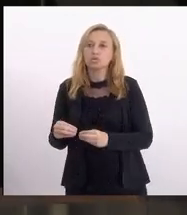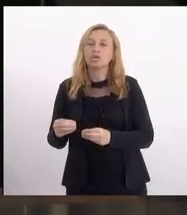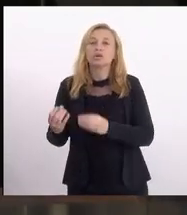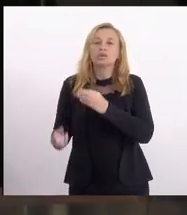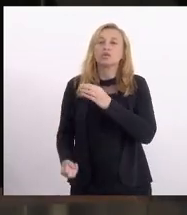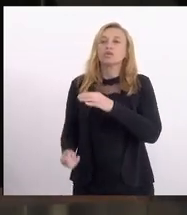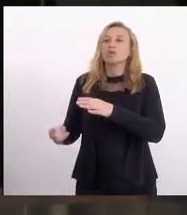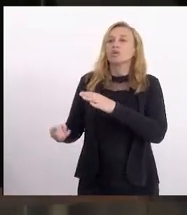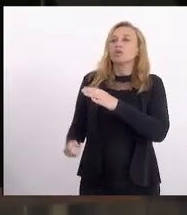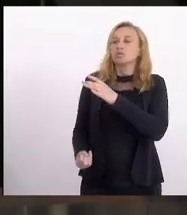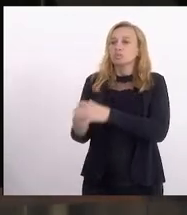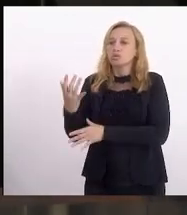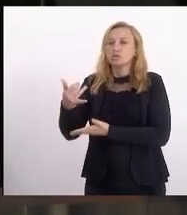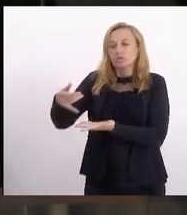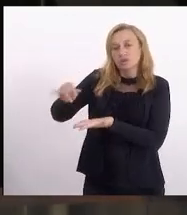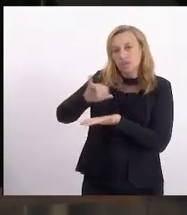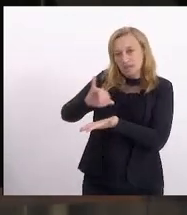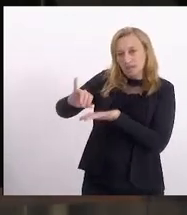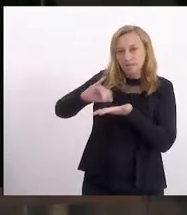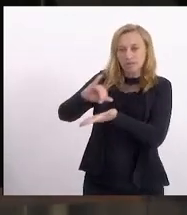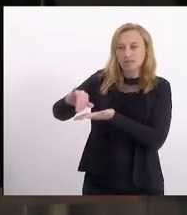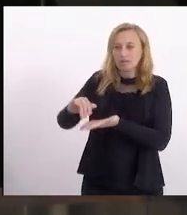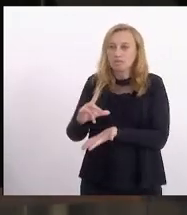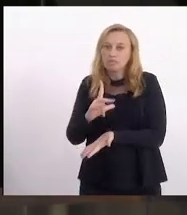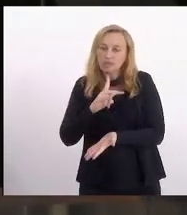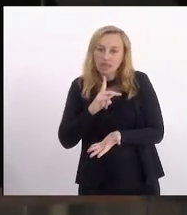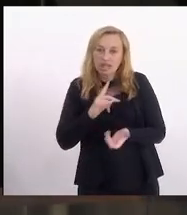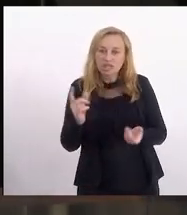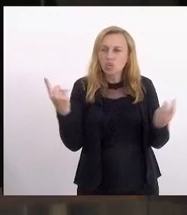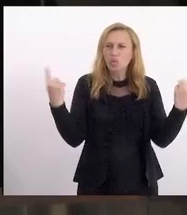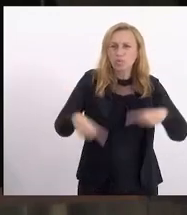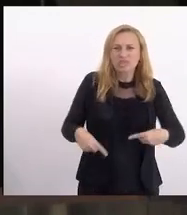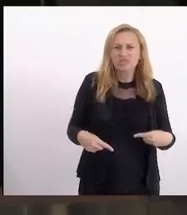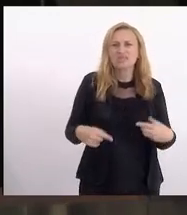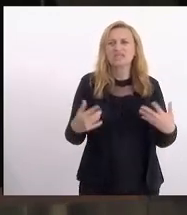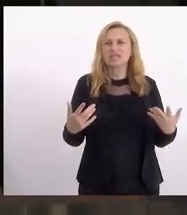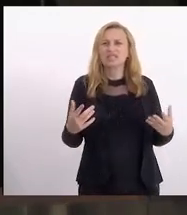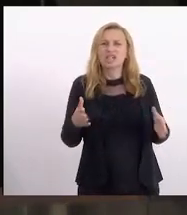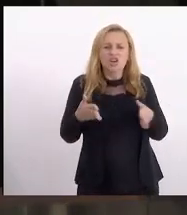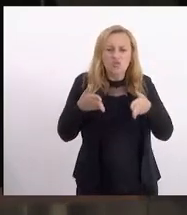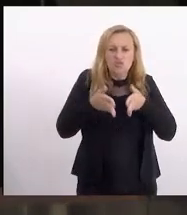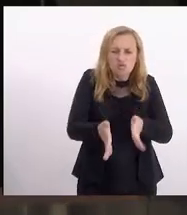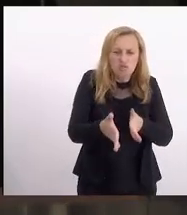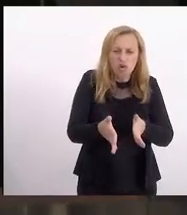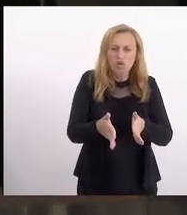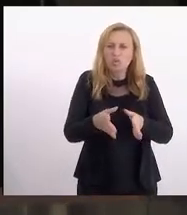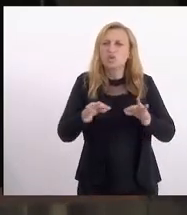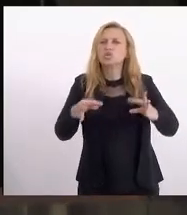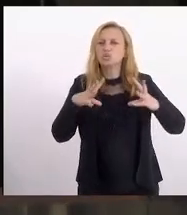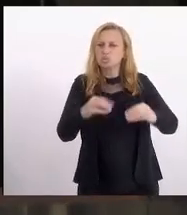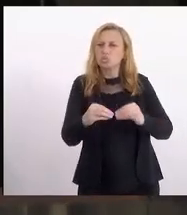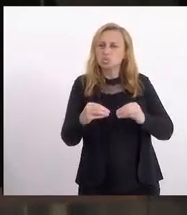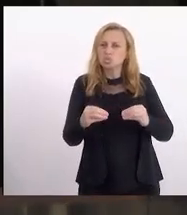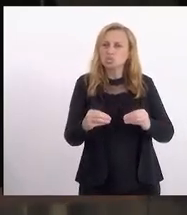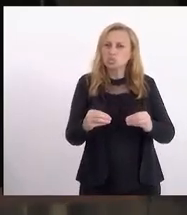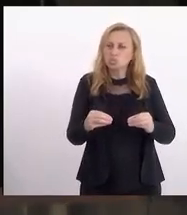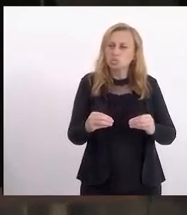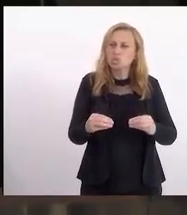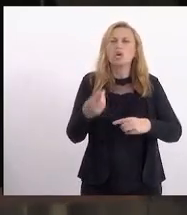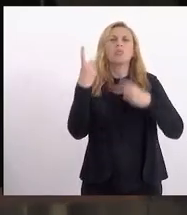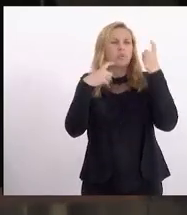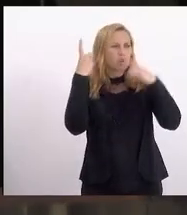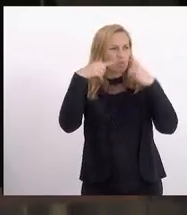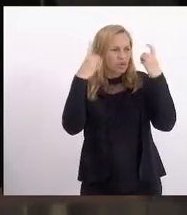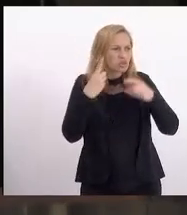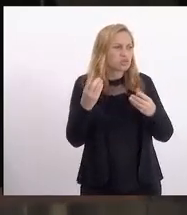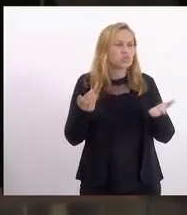produção capitalista. Individualismo, competitividade, foco excessivo na rentabilidade, despreocupação e